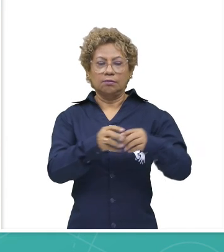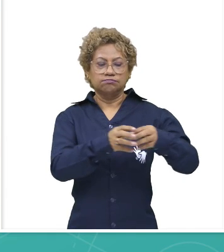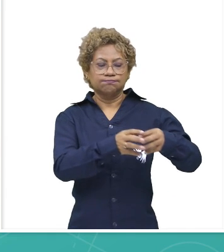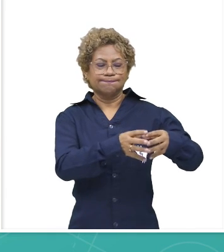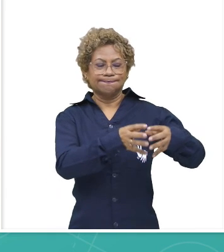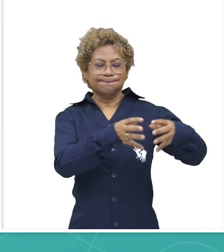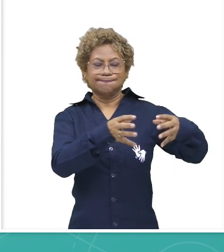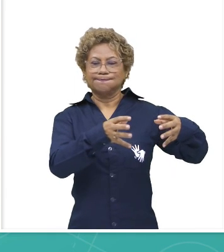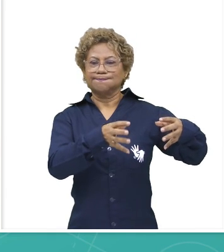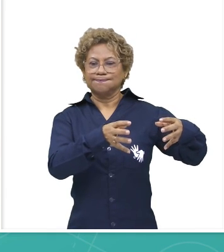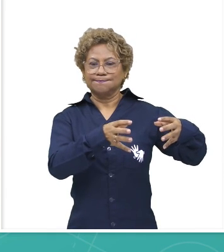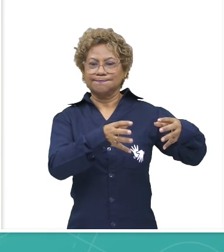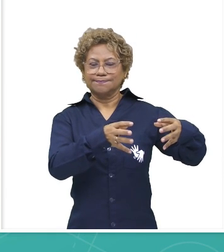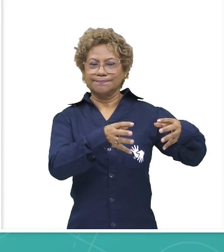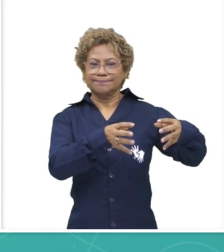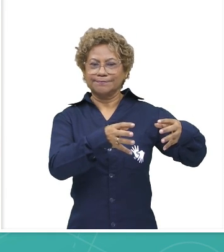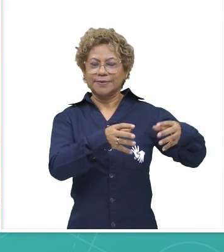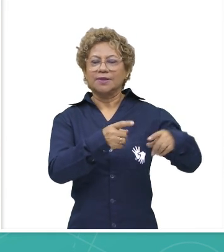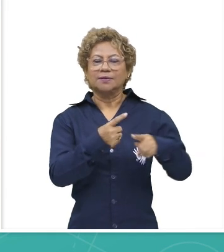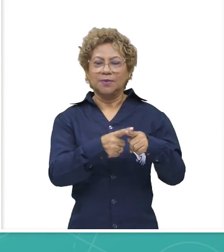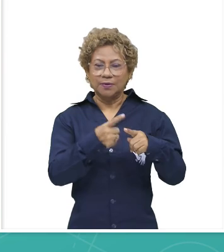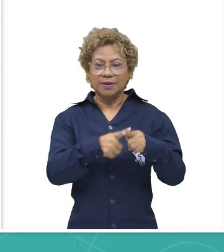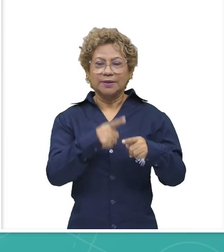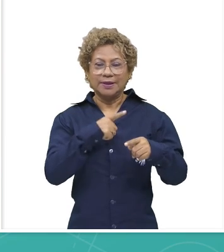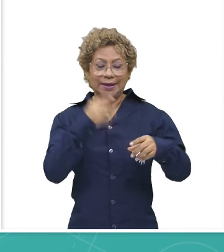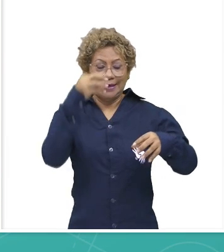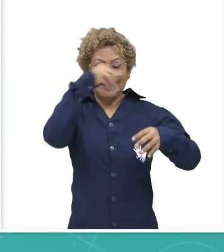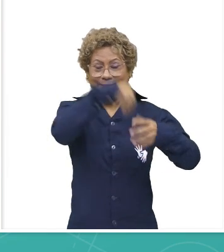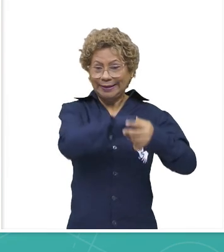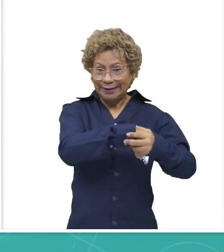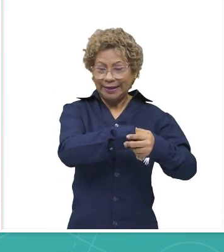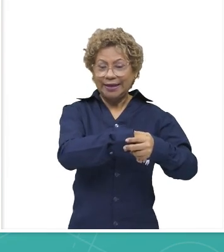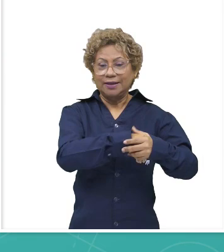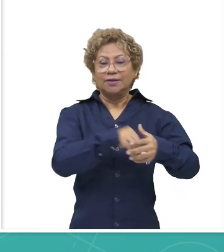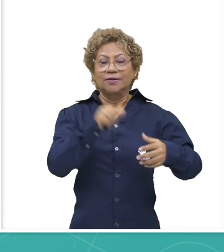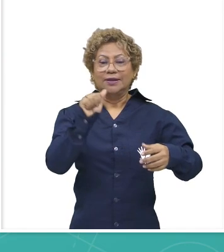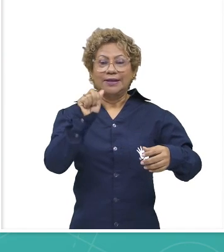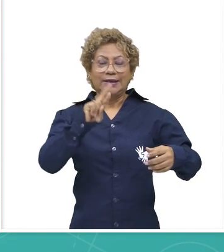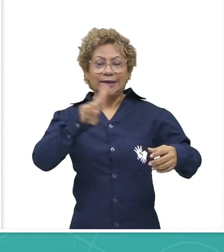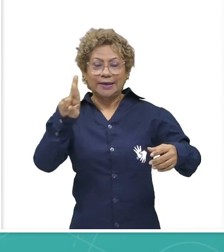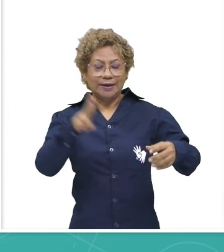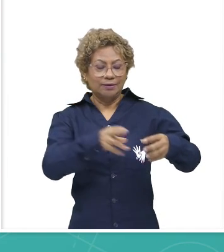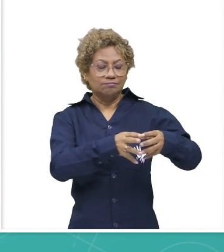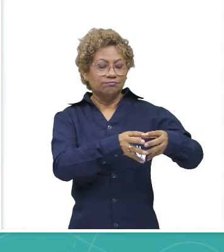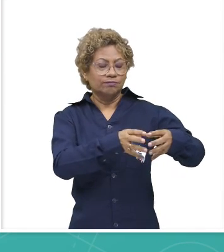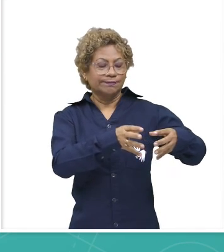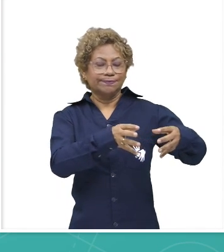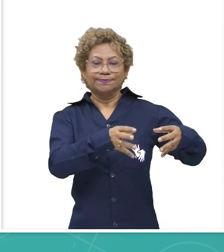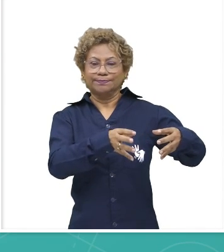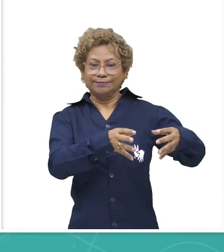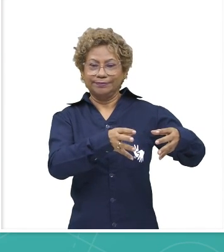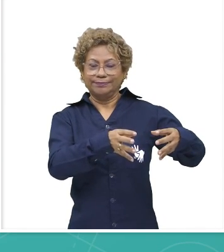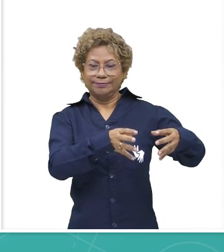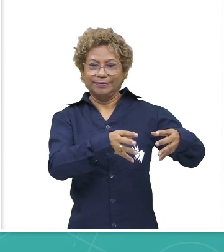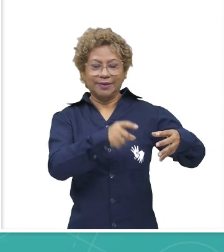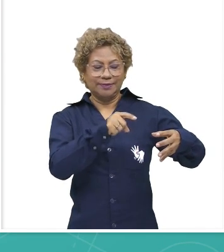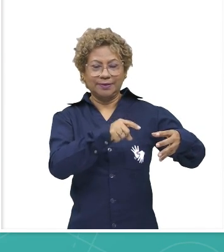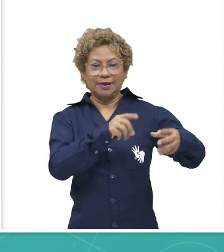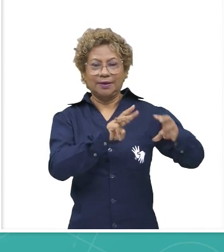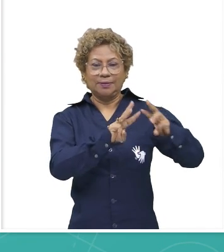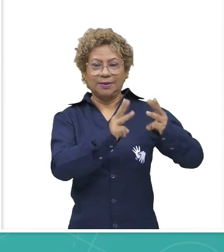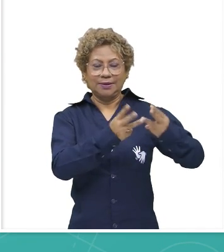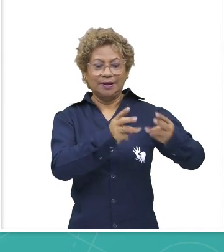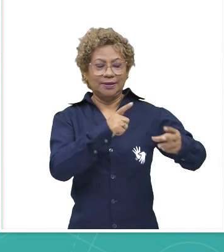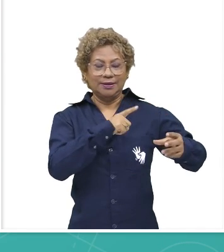expansibilidade. É lógico, né? A gente sabe que o ar tem essa propriedade de se expandir. Quando a matéria sofre a